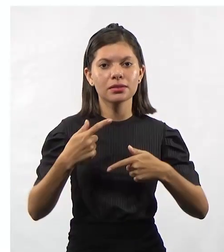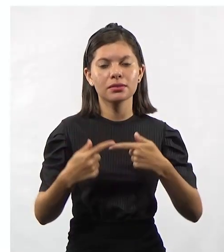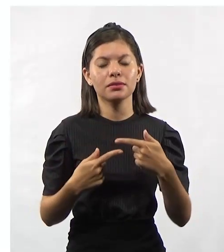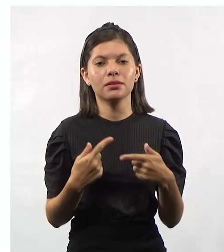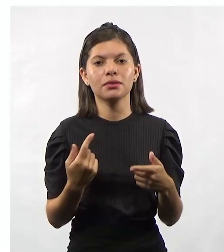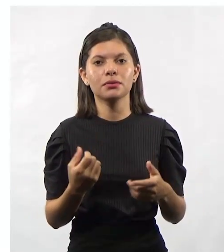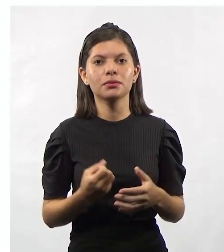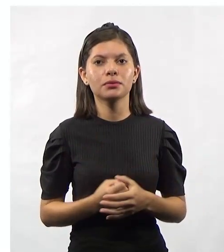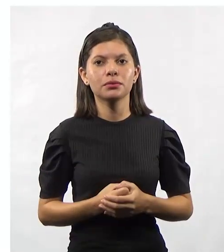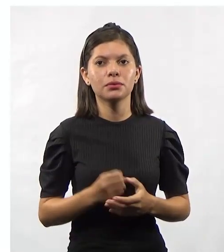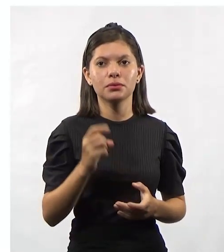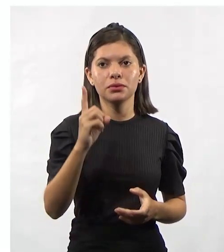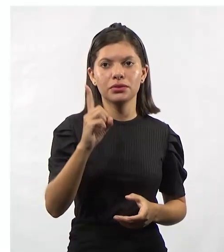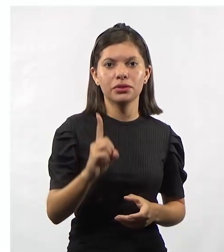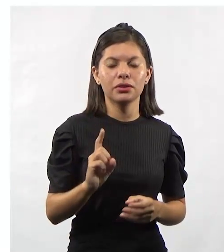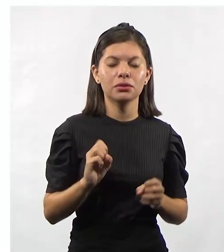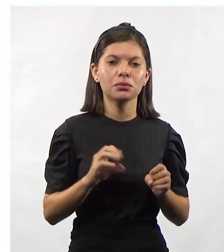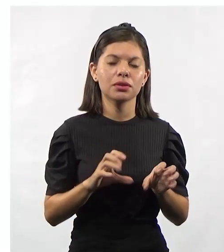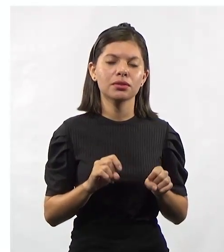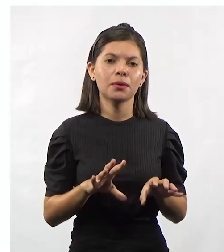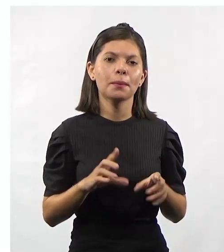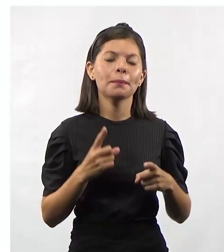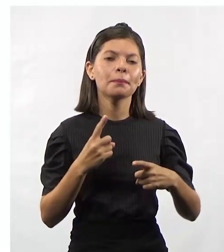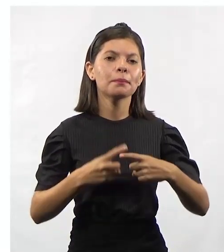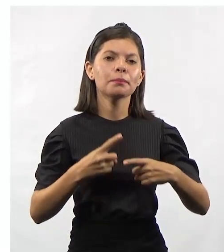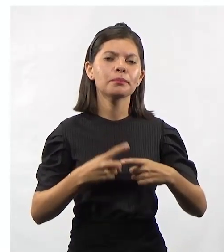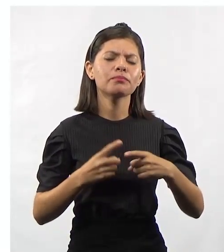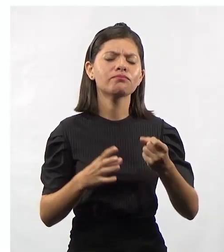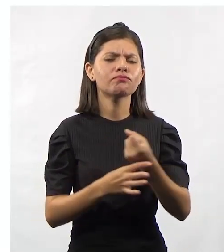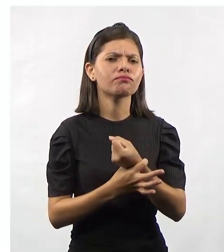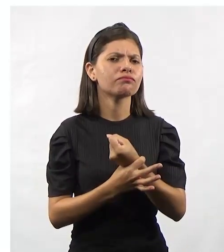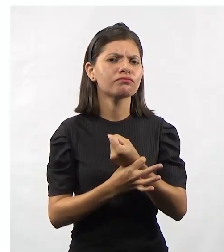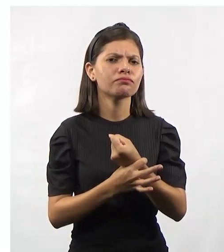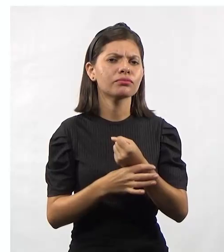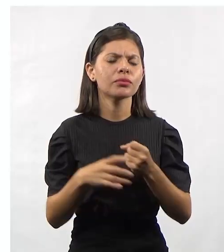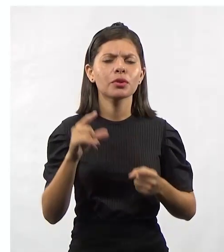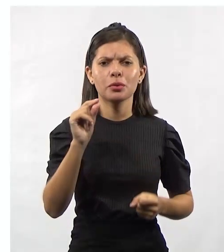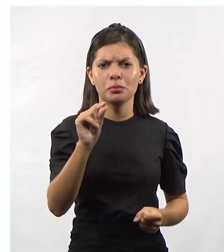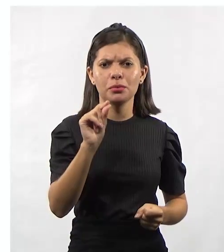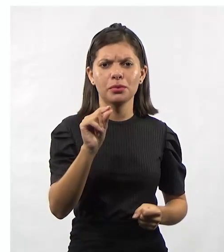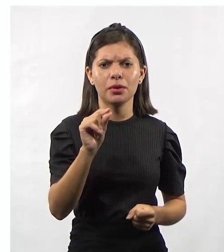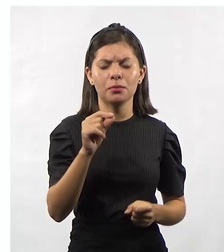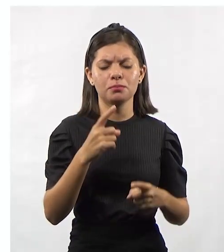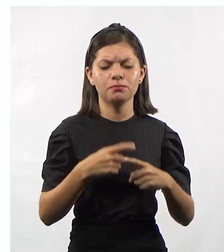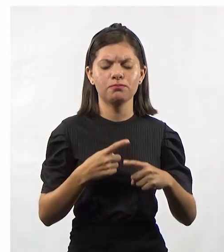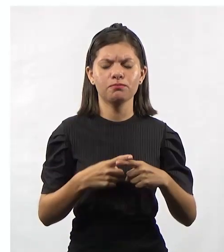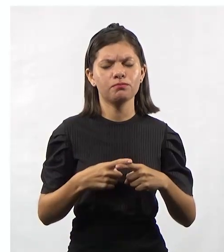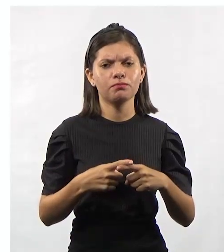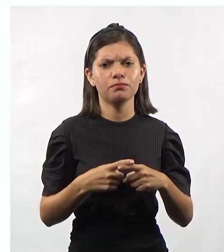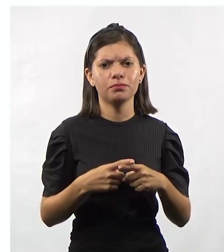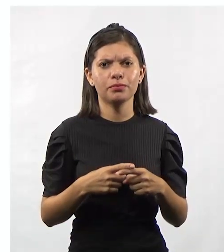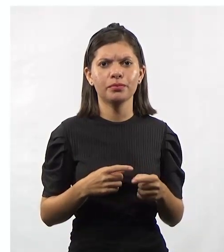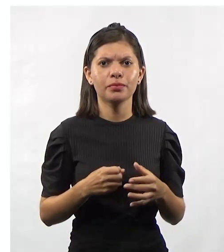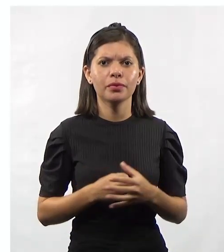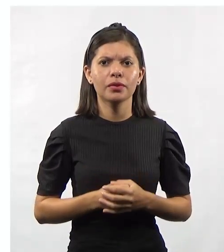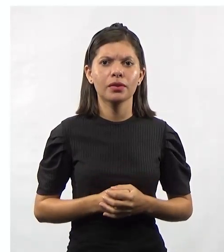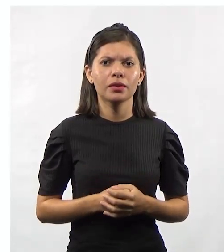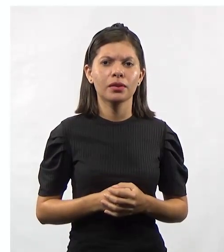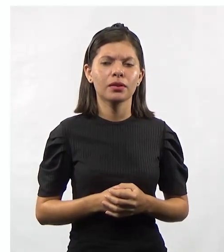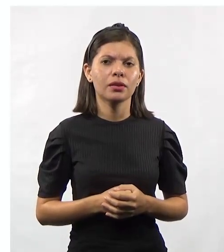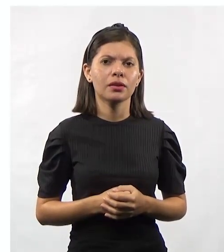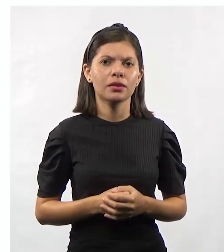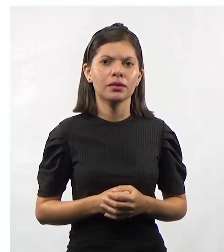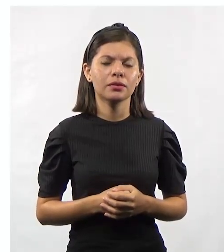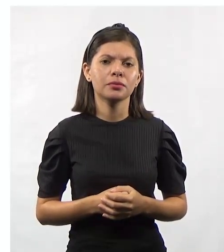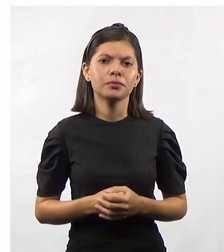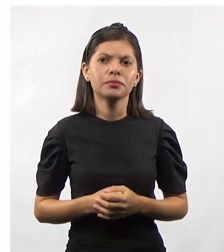dos direitos em educação. E por que ela tem que garantir essa aprendizagem na diversidade? Sob pena